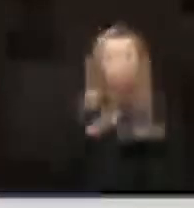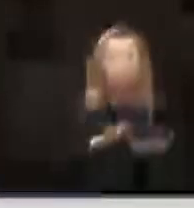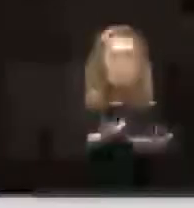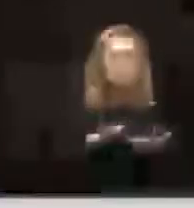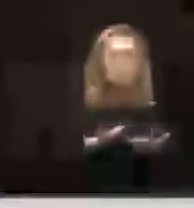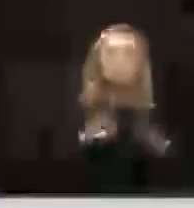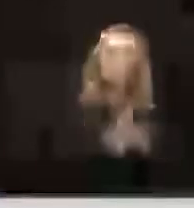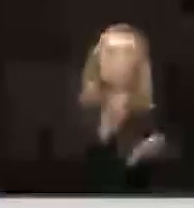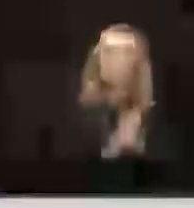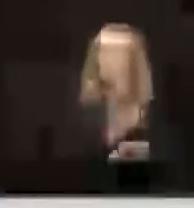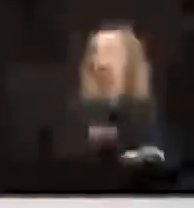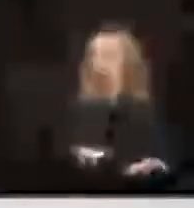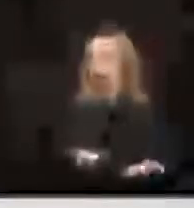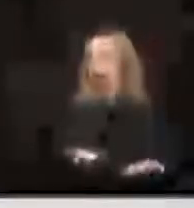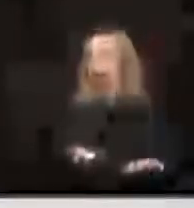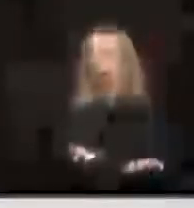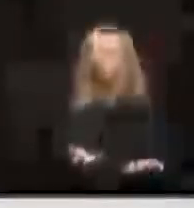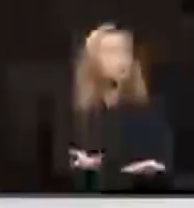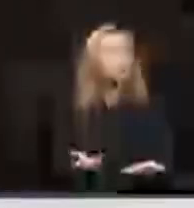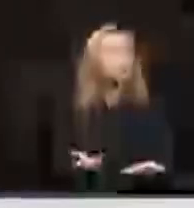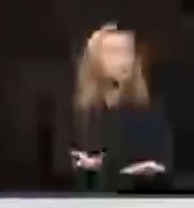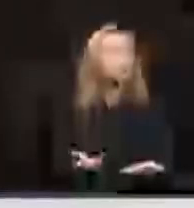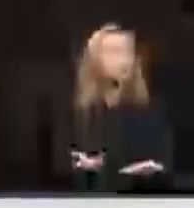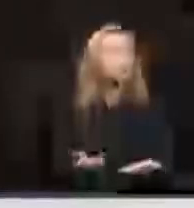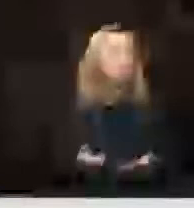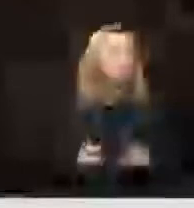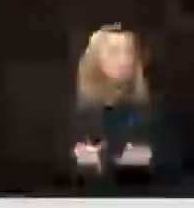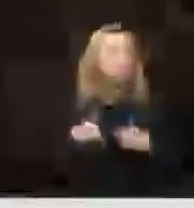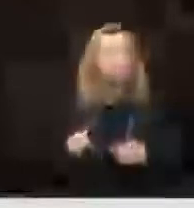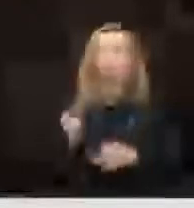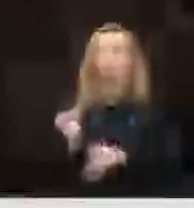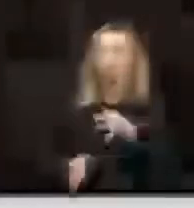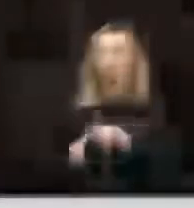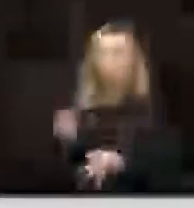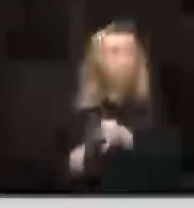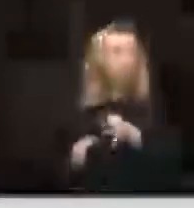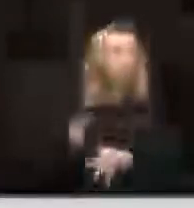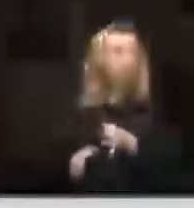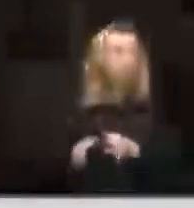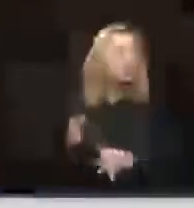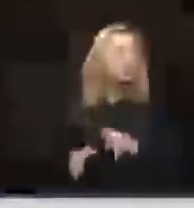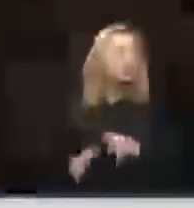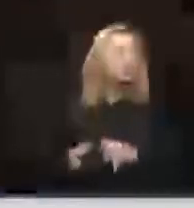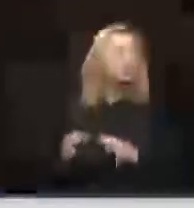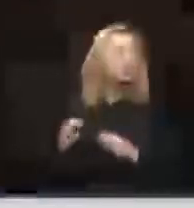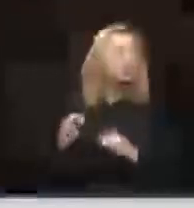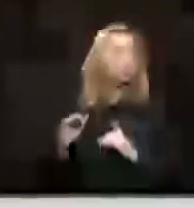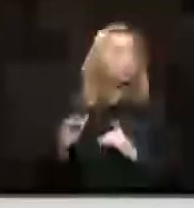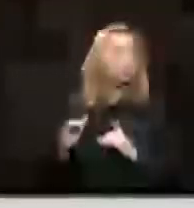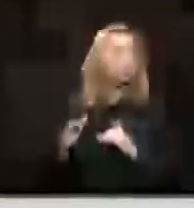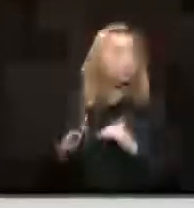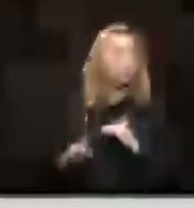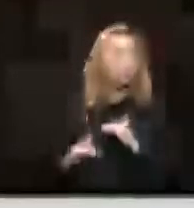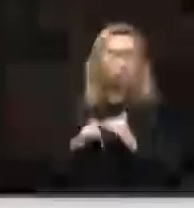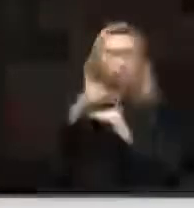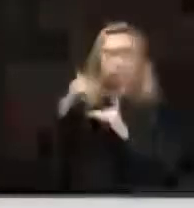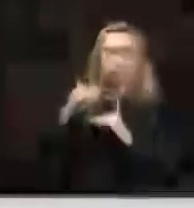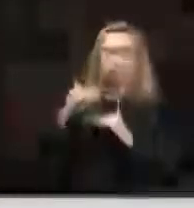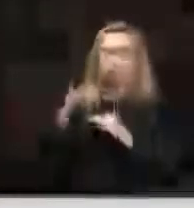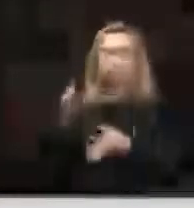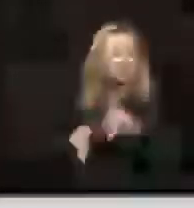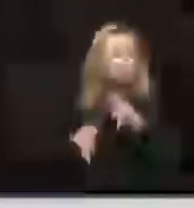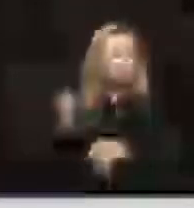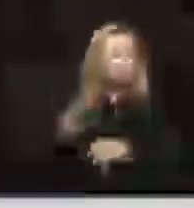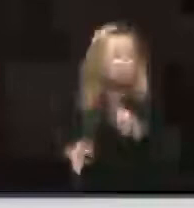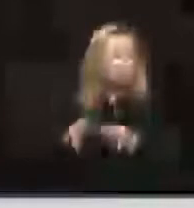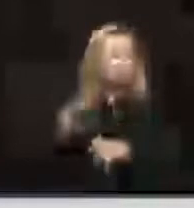absurdo. Numa ação judicial, no Supremo Tribunal Federal, ministro